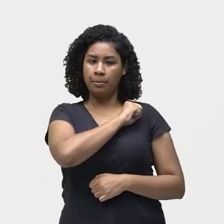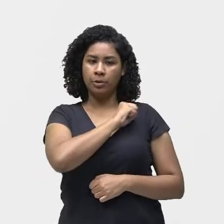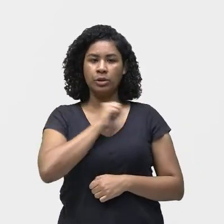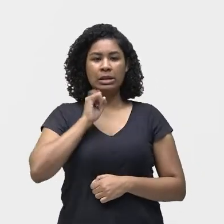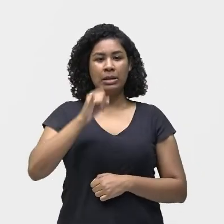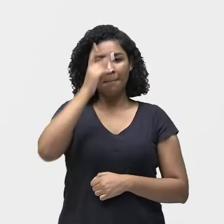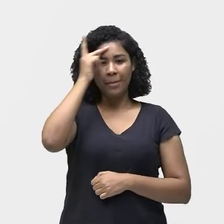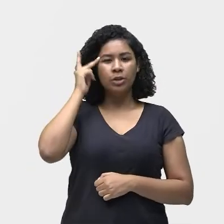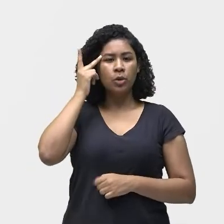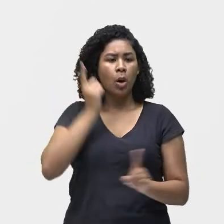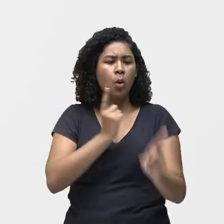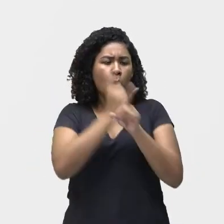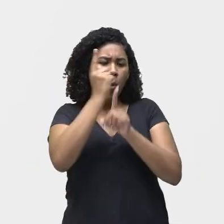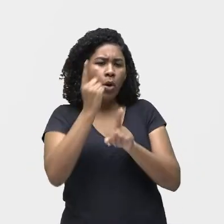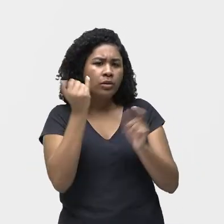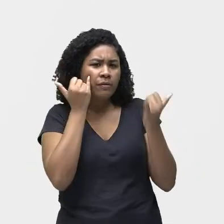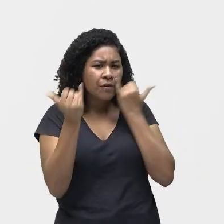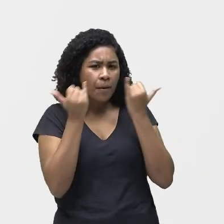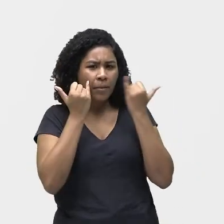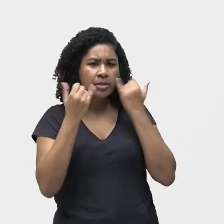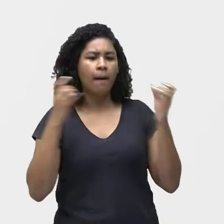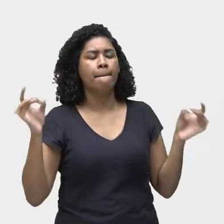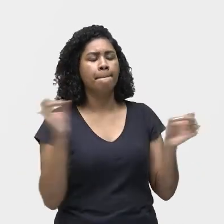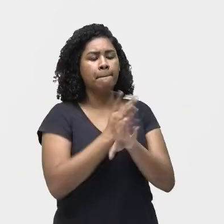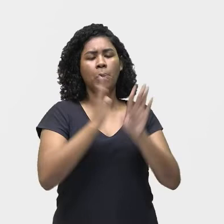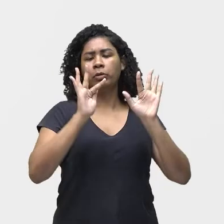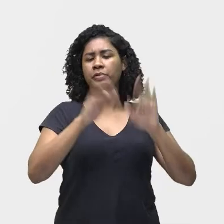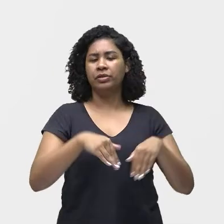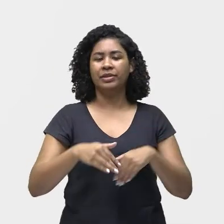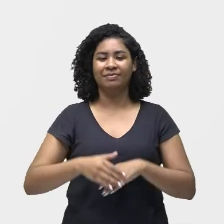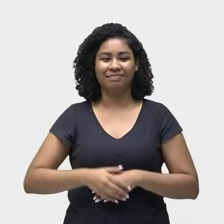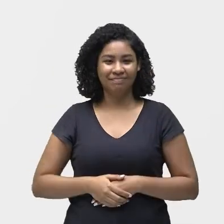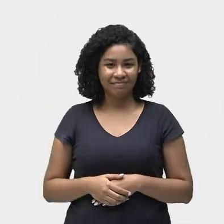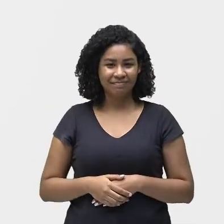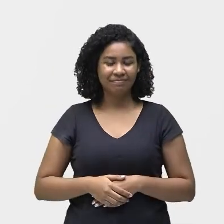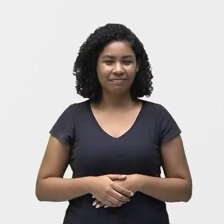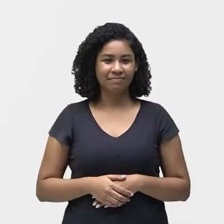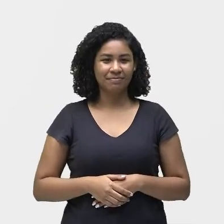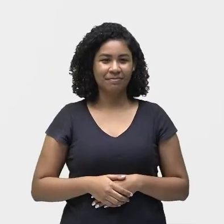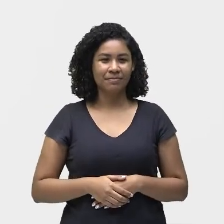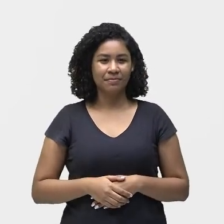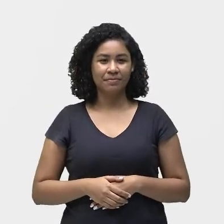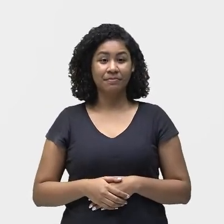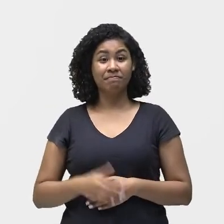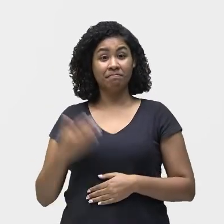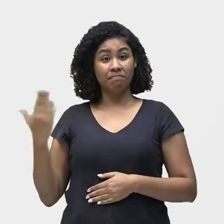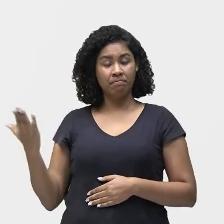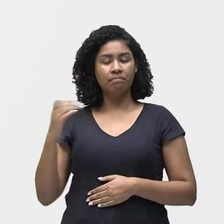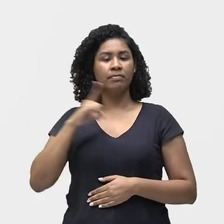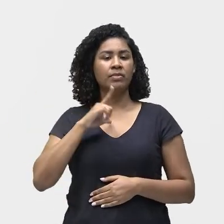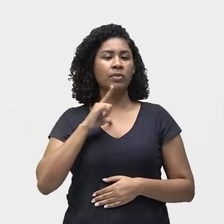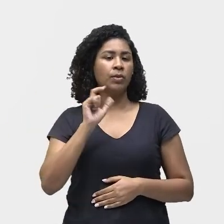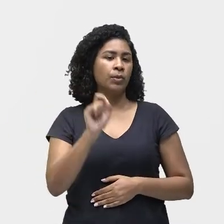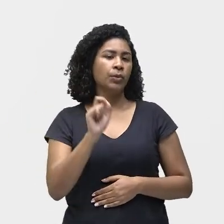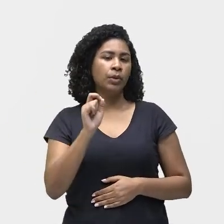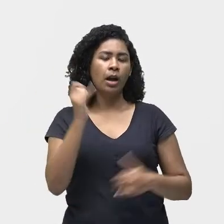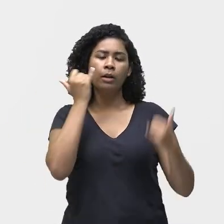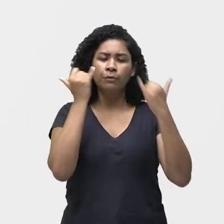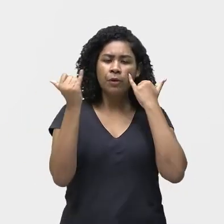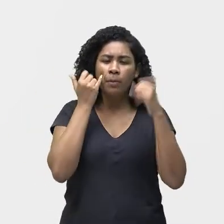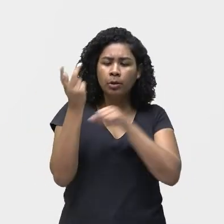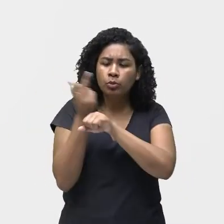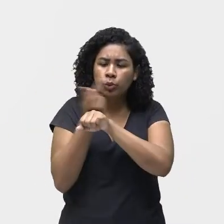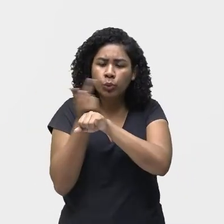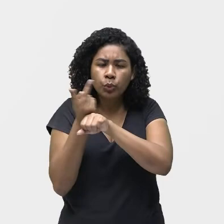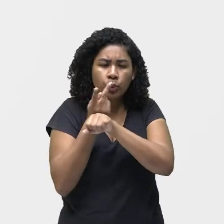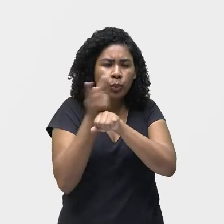pessoa encontra sua informação, a sua leitura termina, ou seja, você conseguiu lá a sua informação no